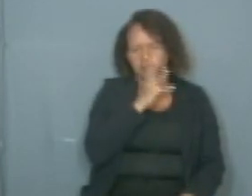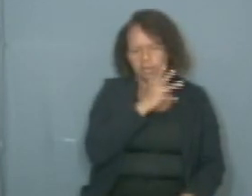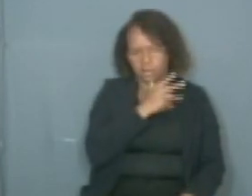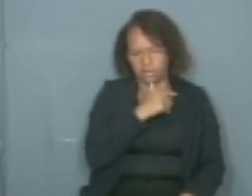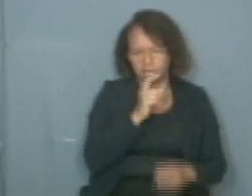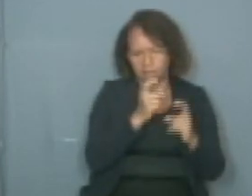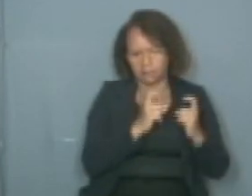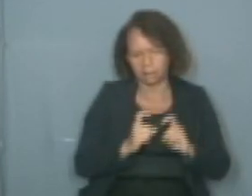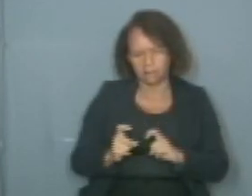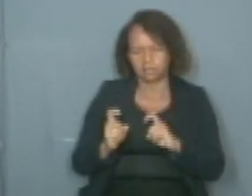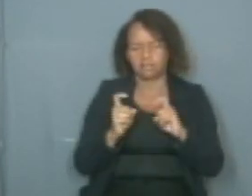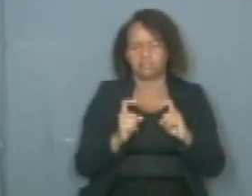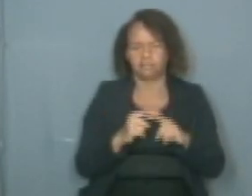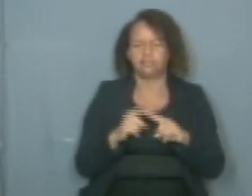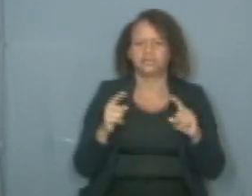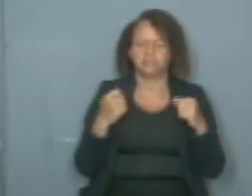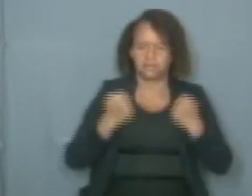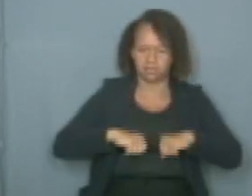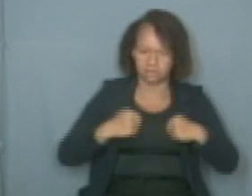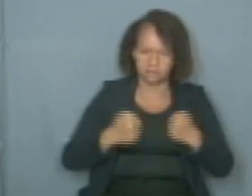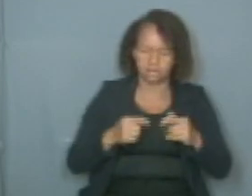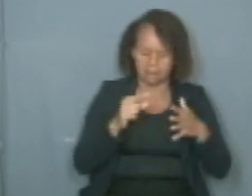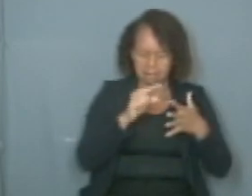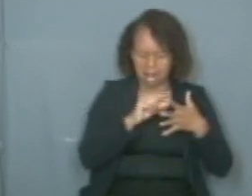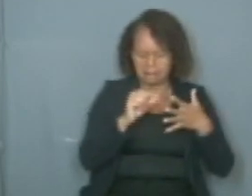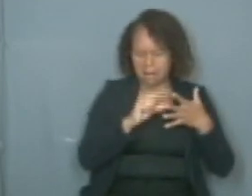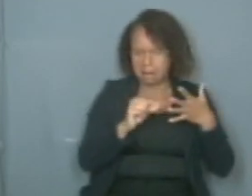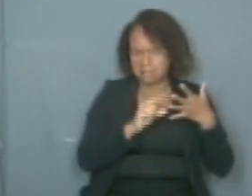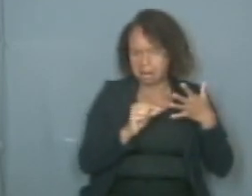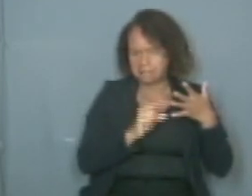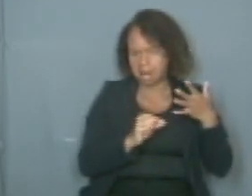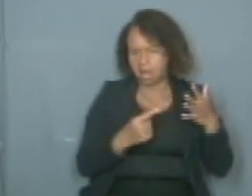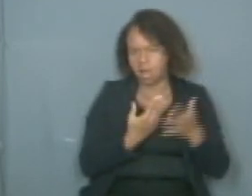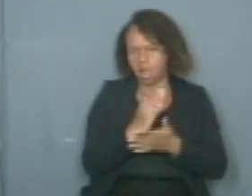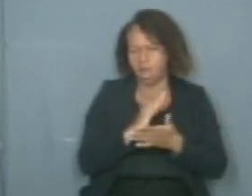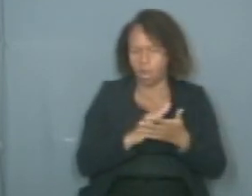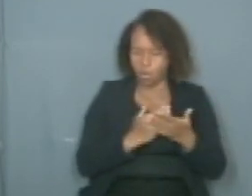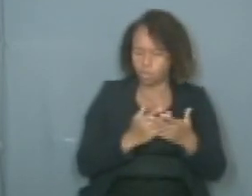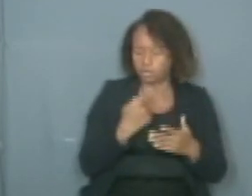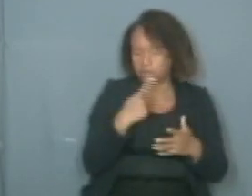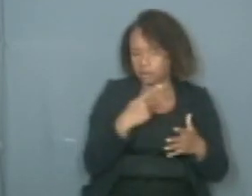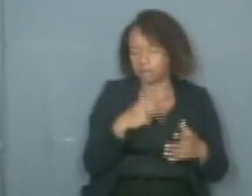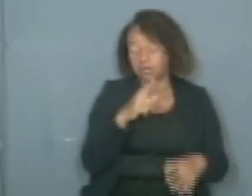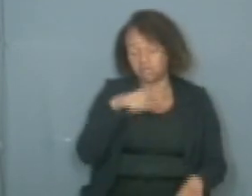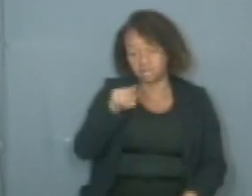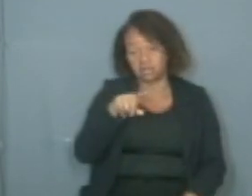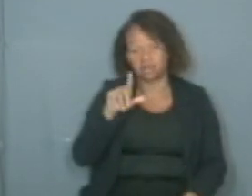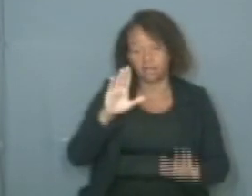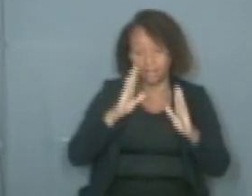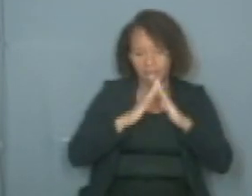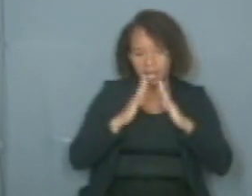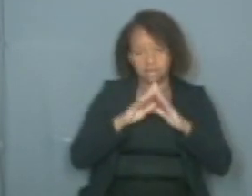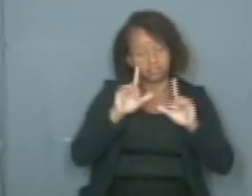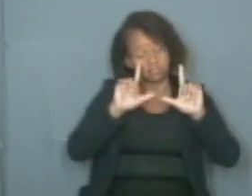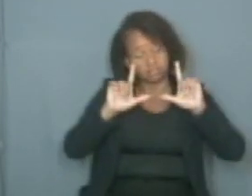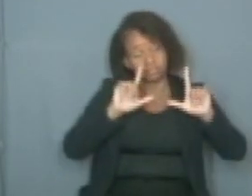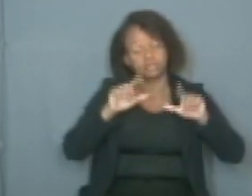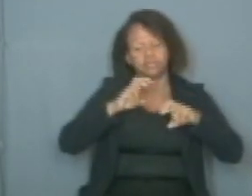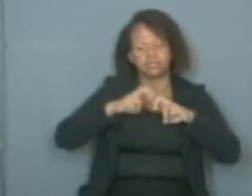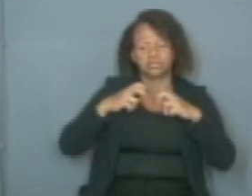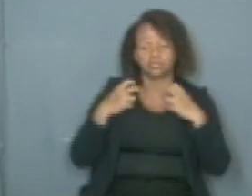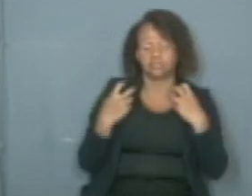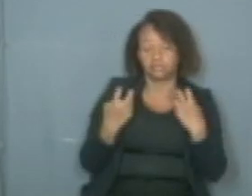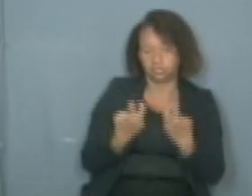na discussão, mas era preciso pontuar alguns deles para que você que está em casa assistindo a gente, vocês que estão nas